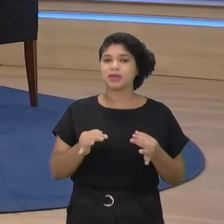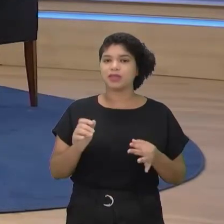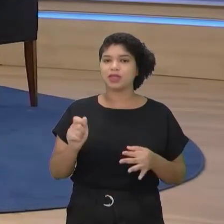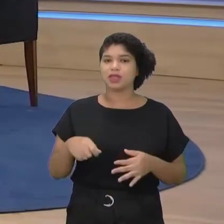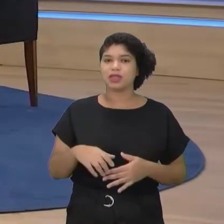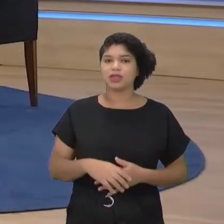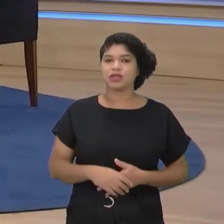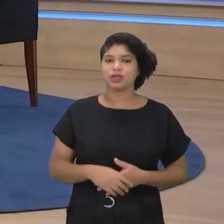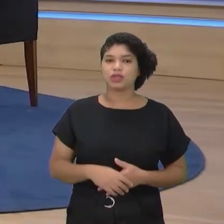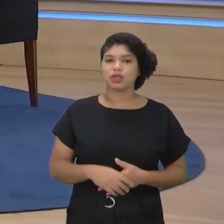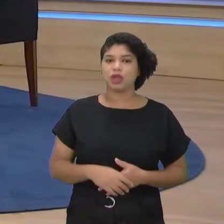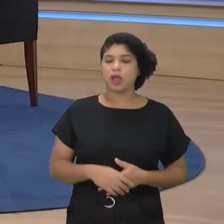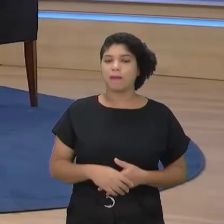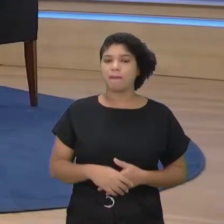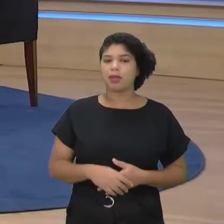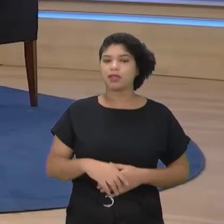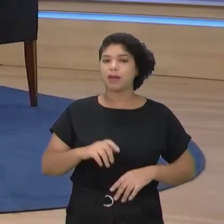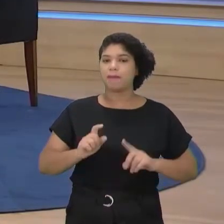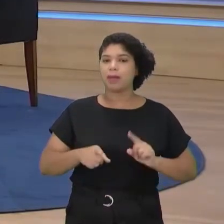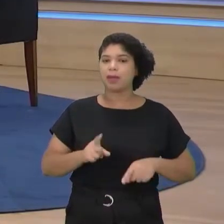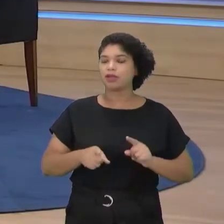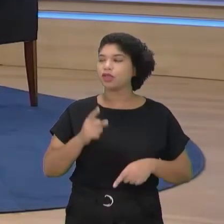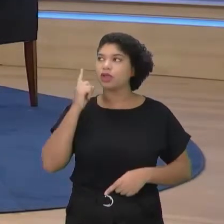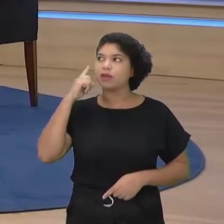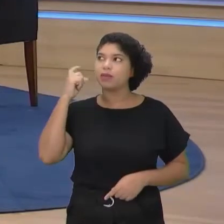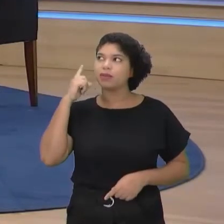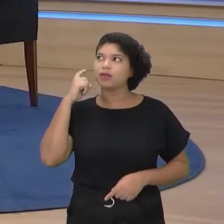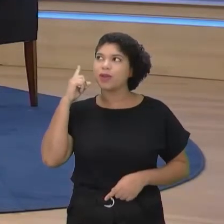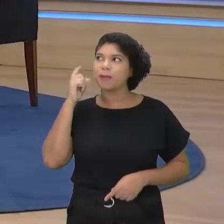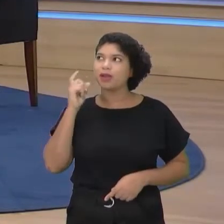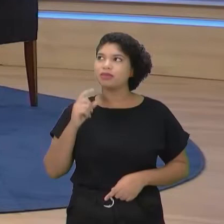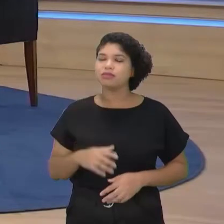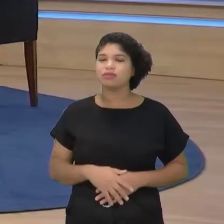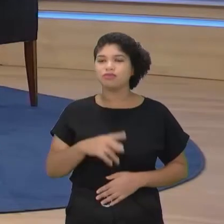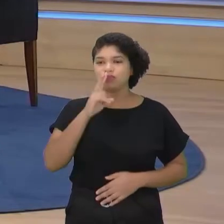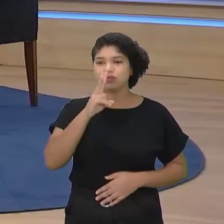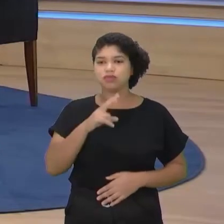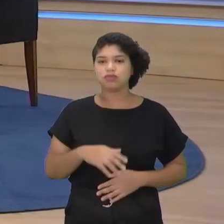e, sei lá, em vez de tocar, você poderia...